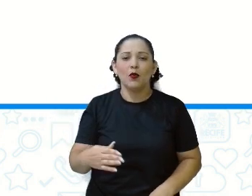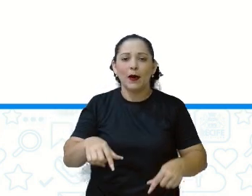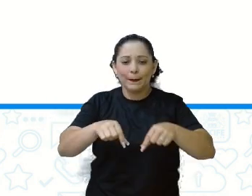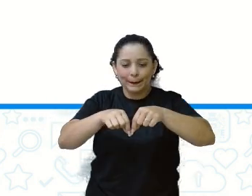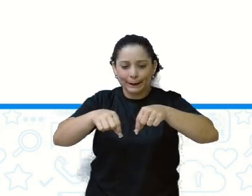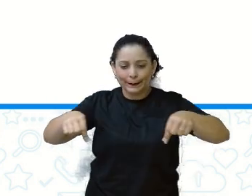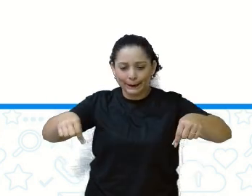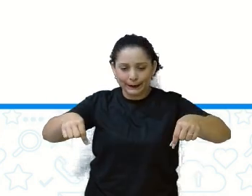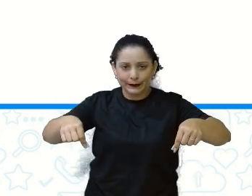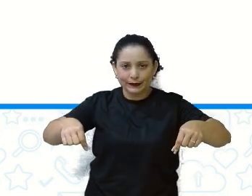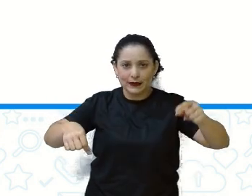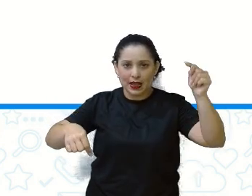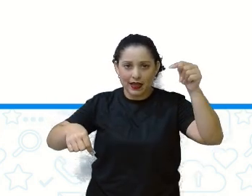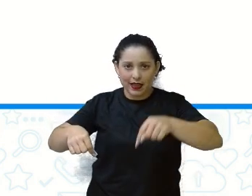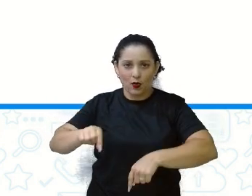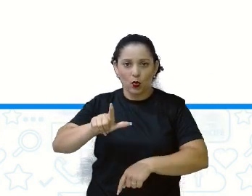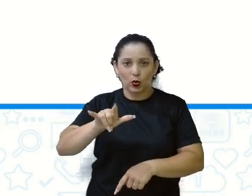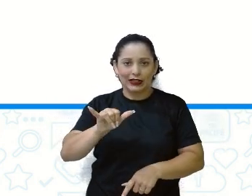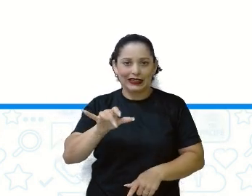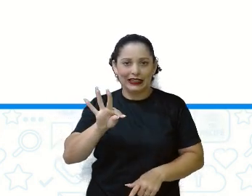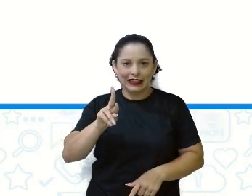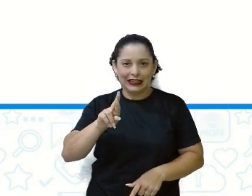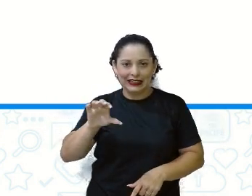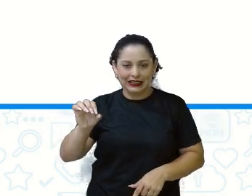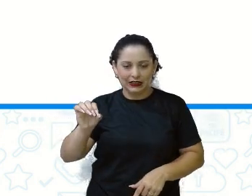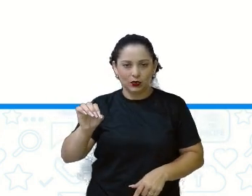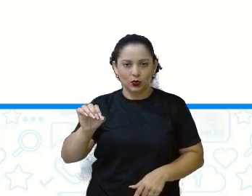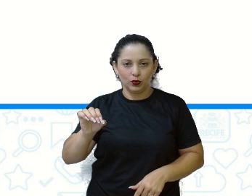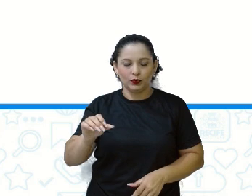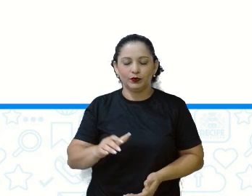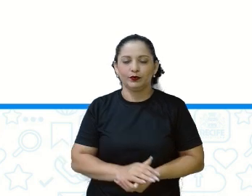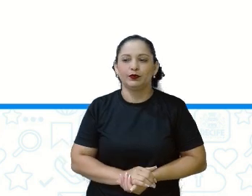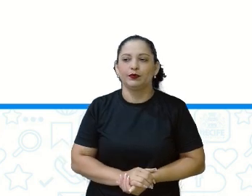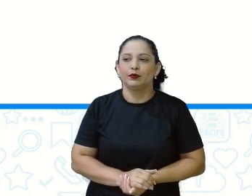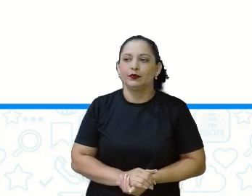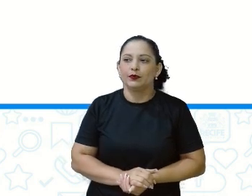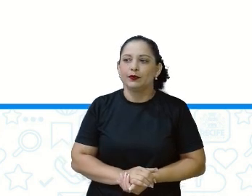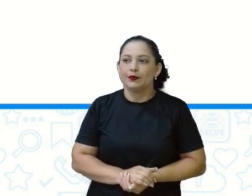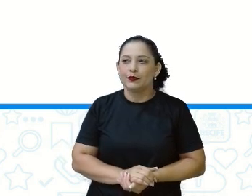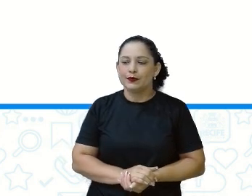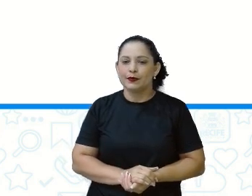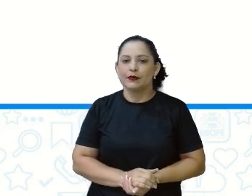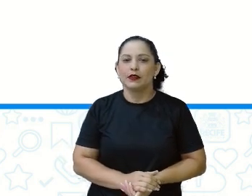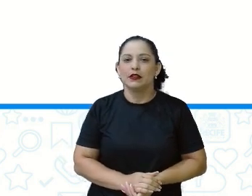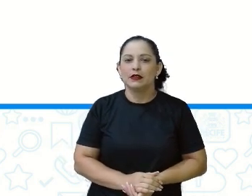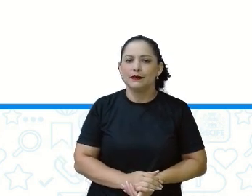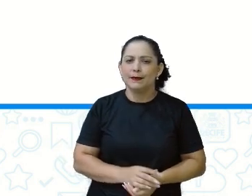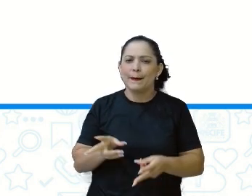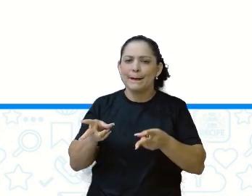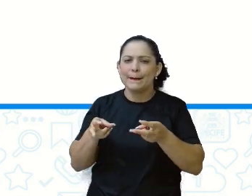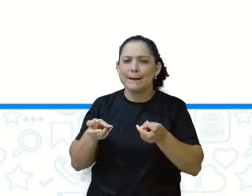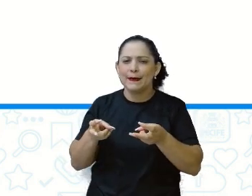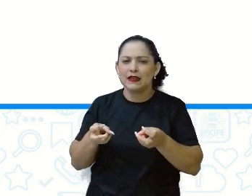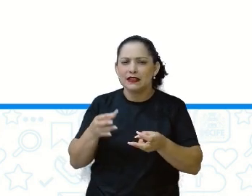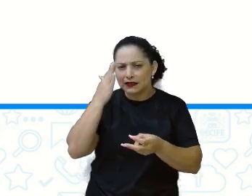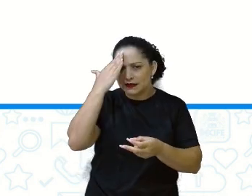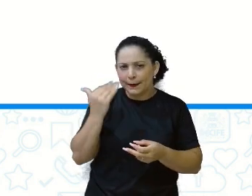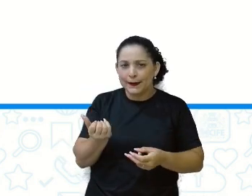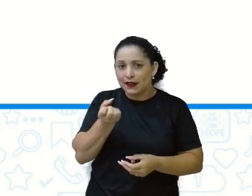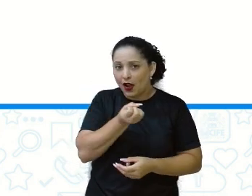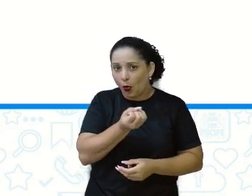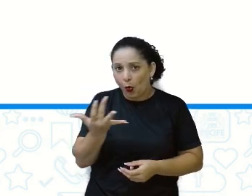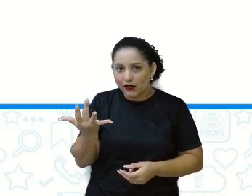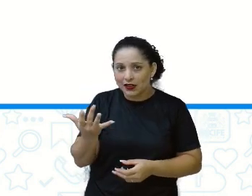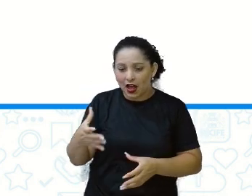o litro. Presta atenção, definir o volume interior de um